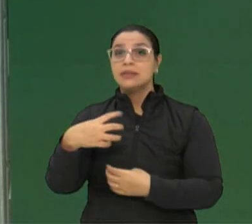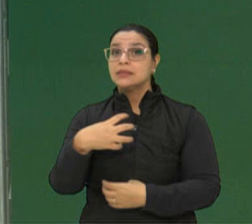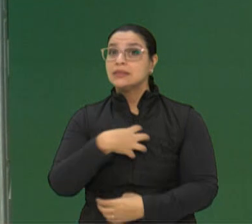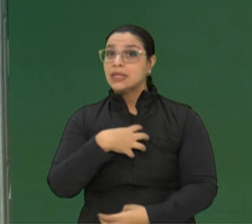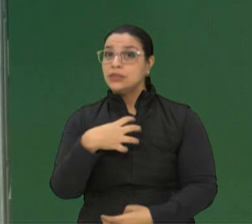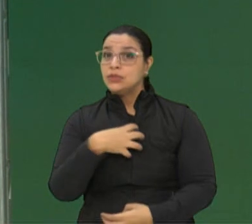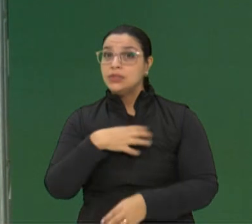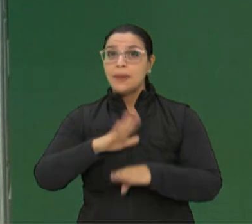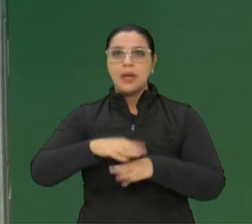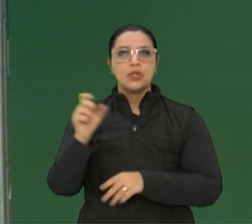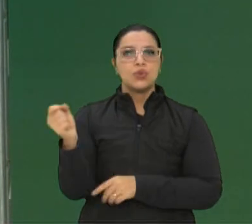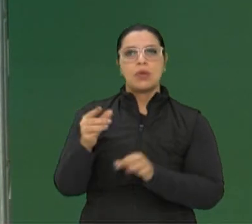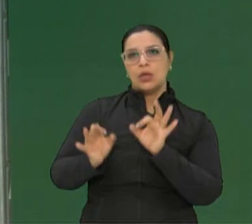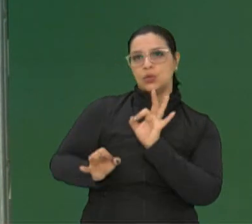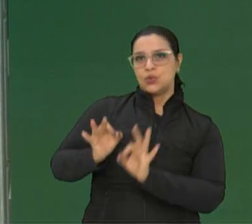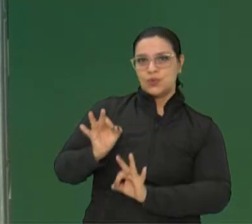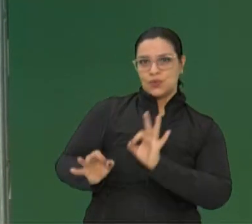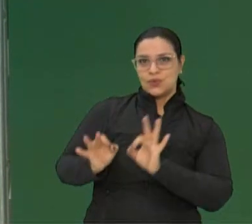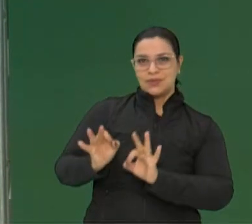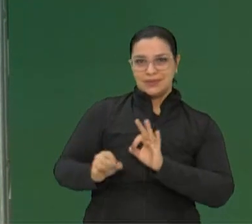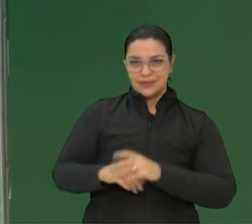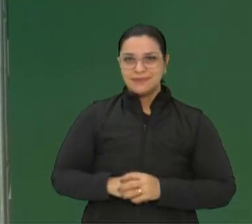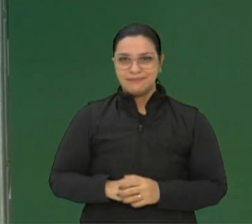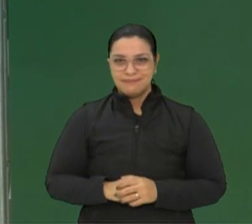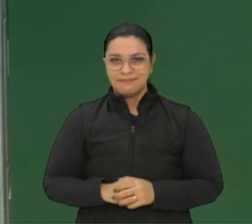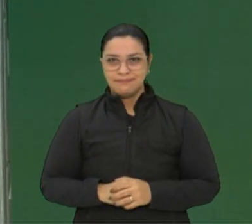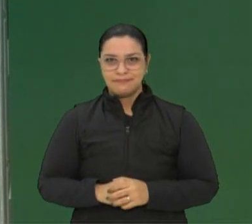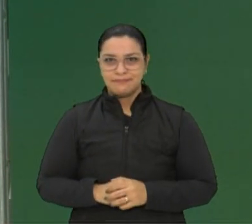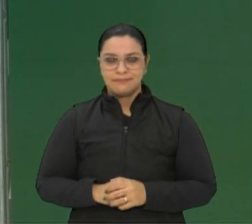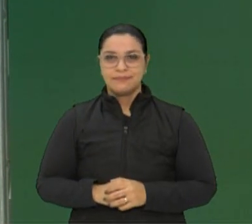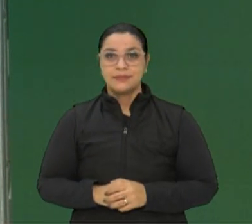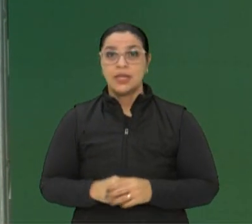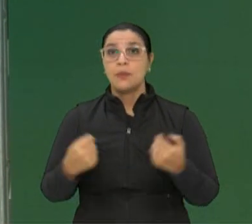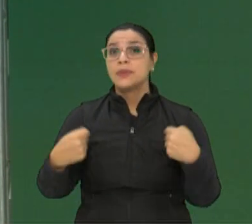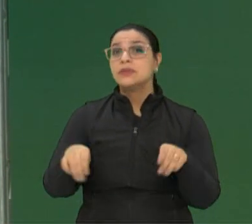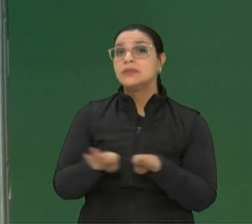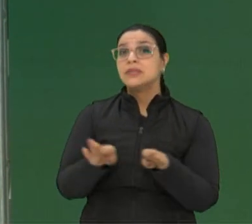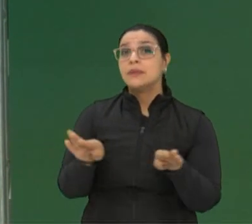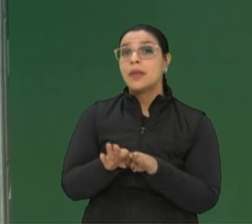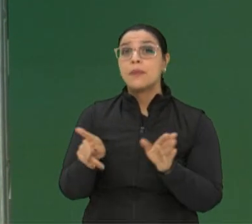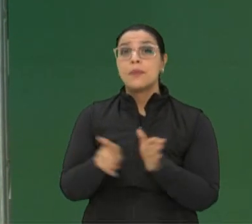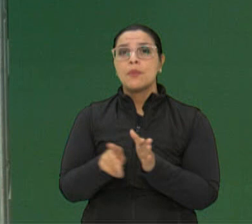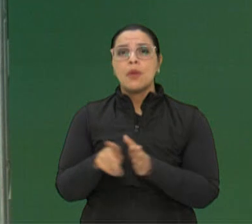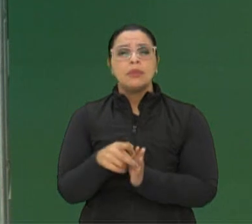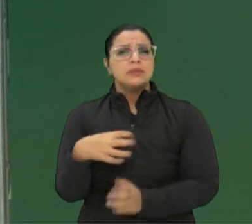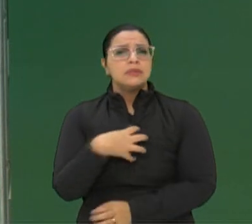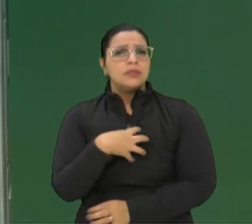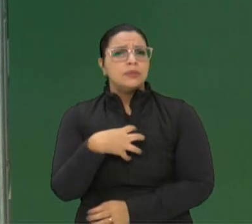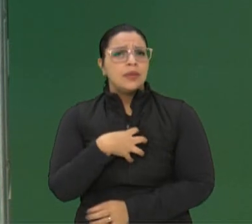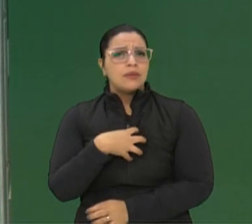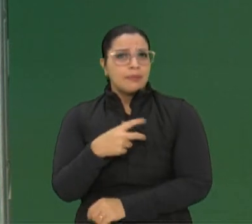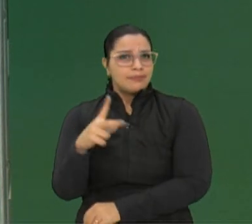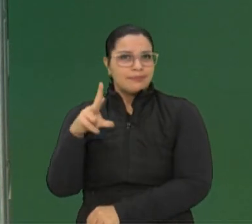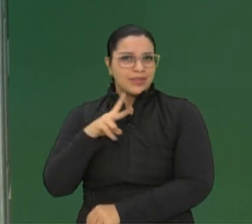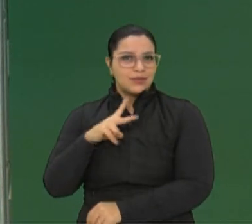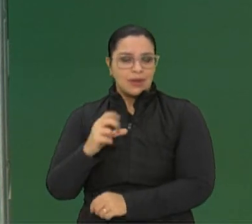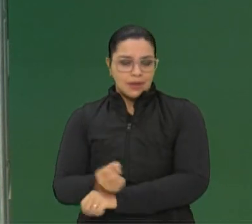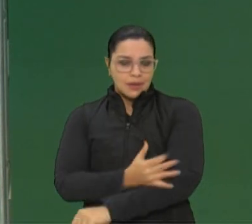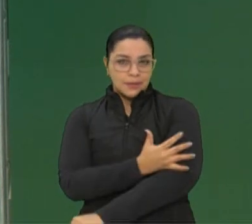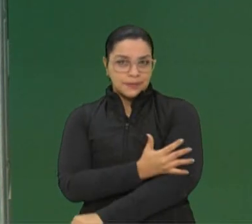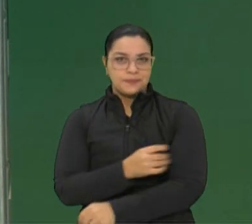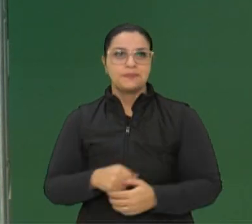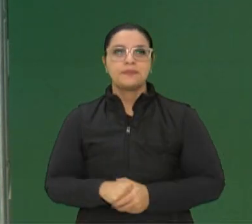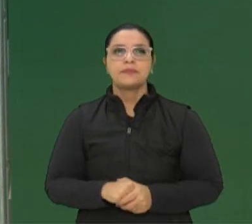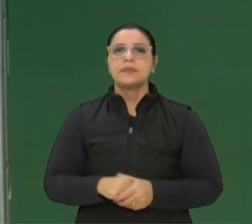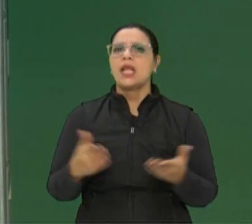do que julgada. A moral é mais sentida do que, né, você julgar algo, né? Para o Hillman é mais uma coisa provinda das emoções, tá? Então,